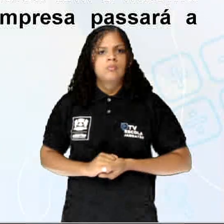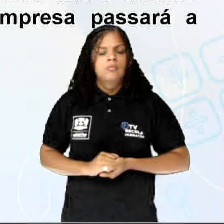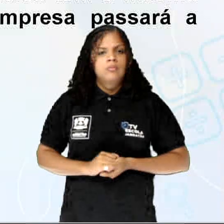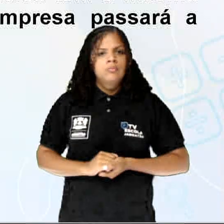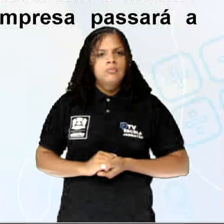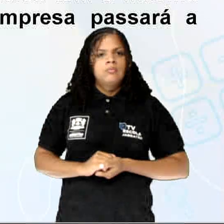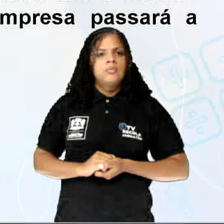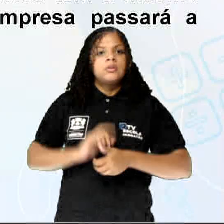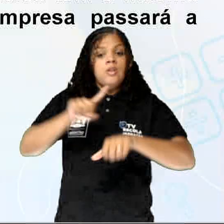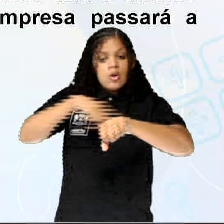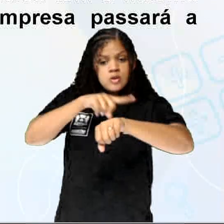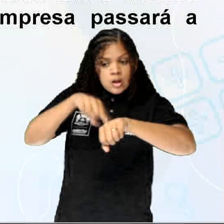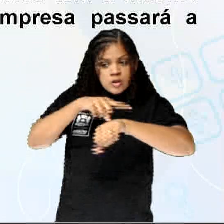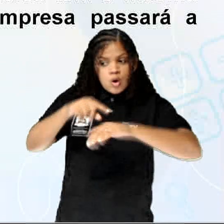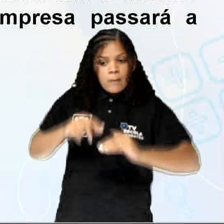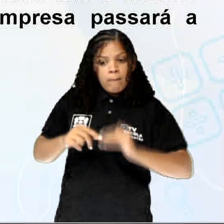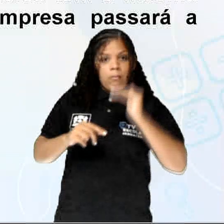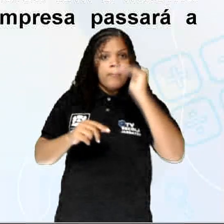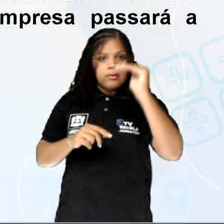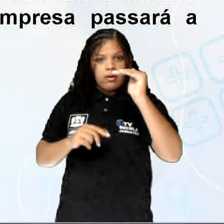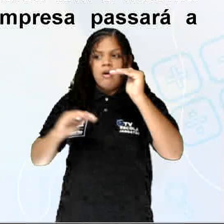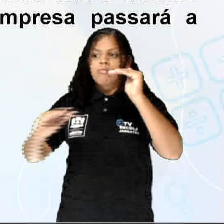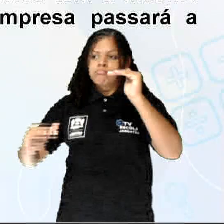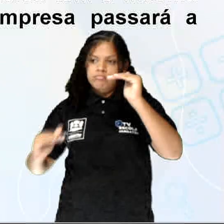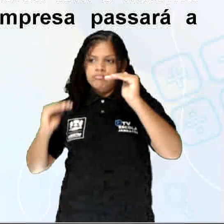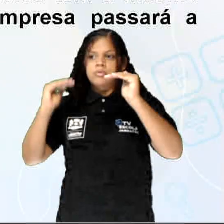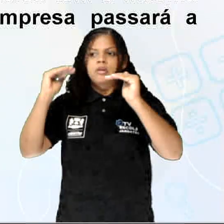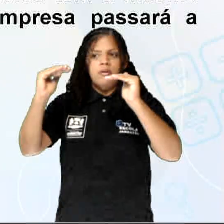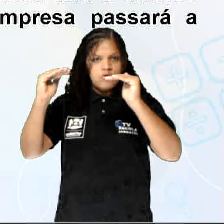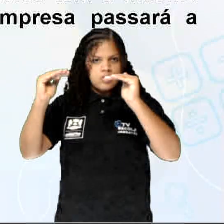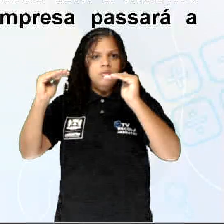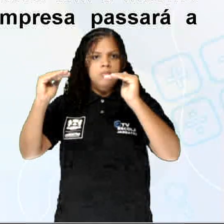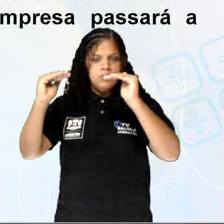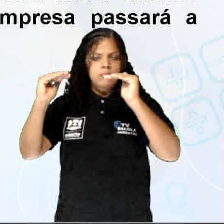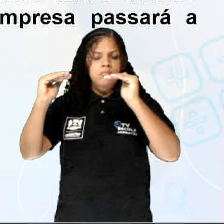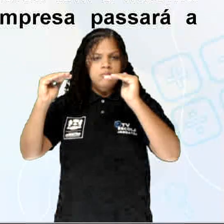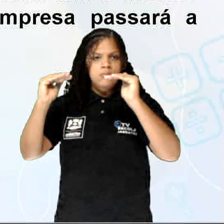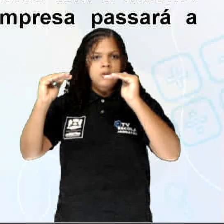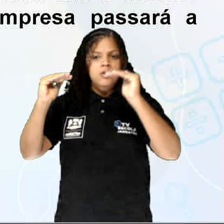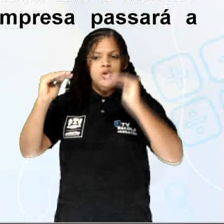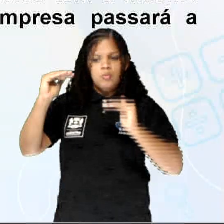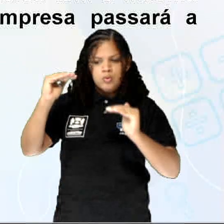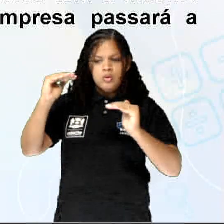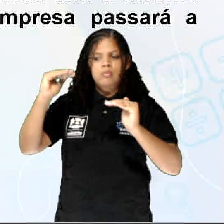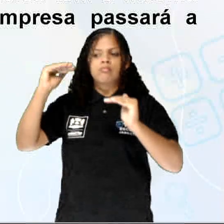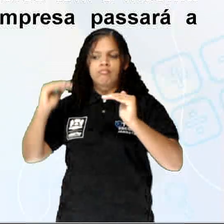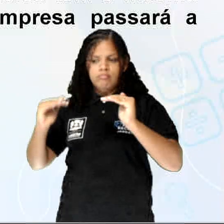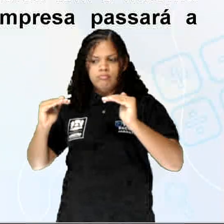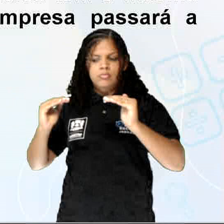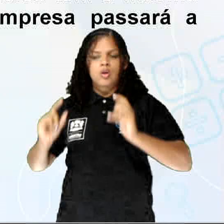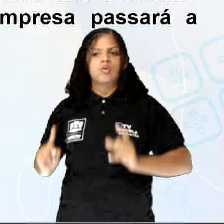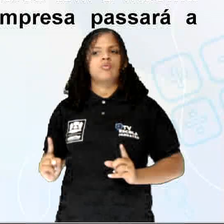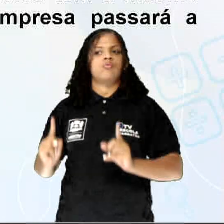Ok? Armamos, né? Agora vamos ver a grandeza referencial, vai ser onde está o X,